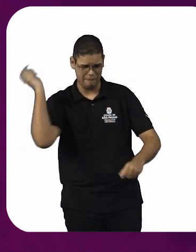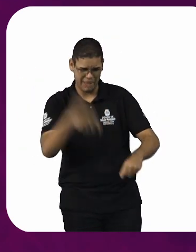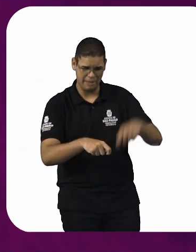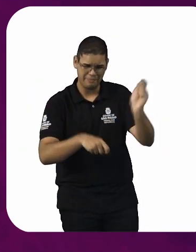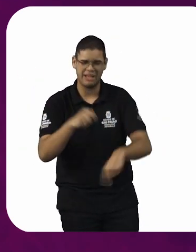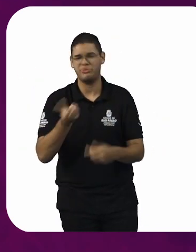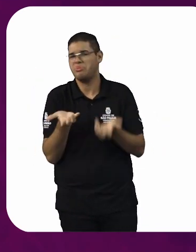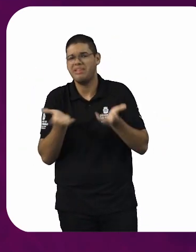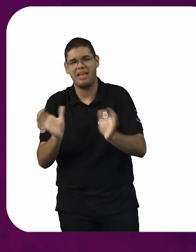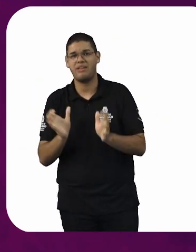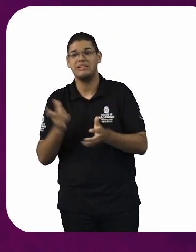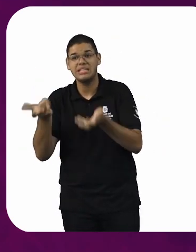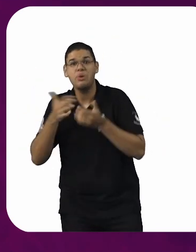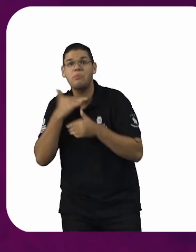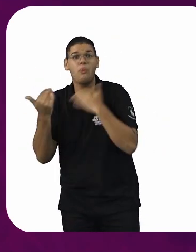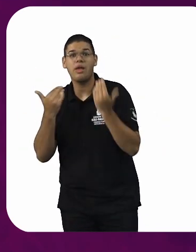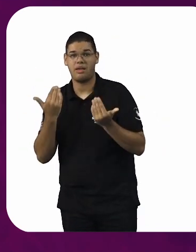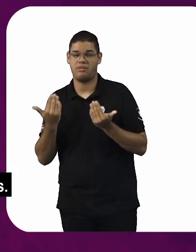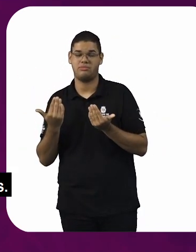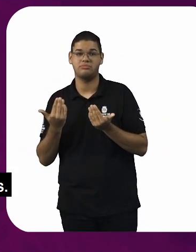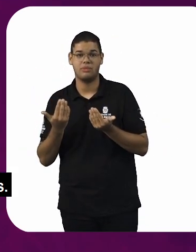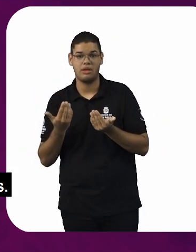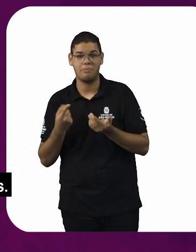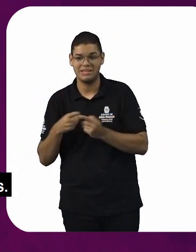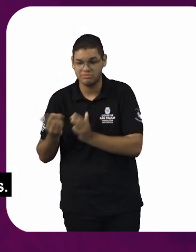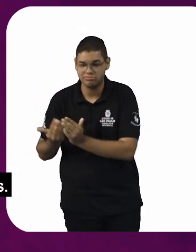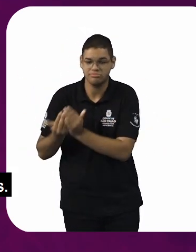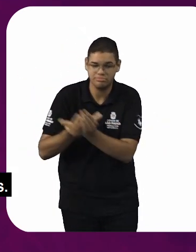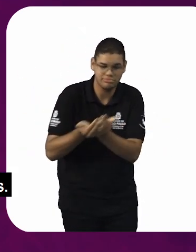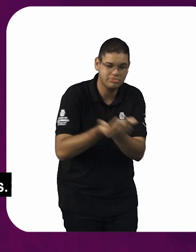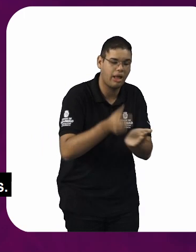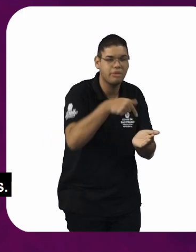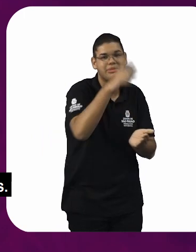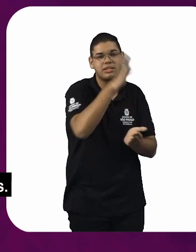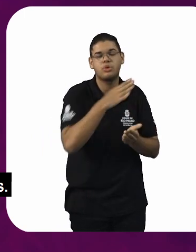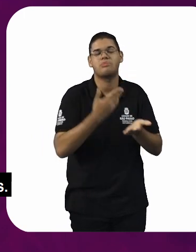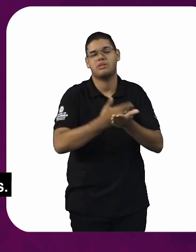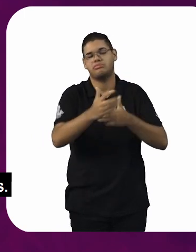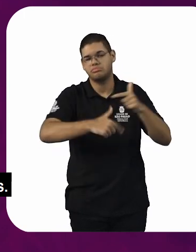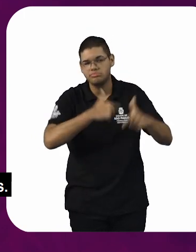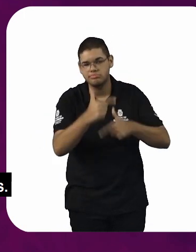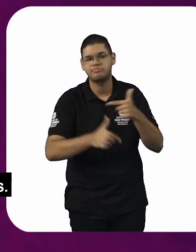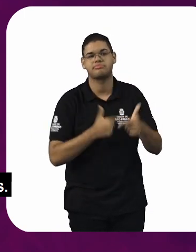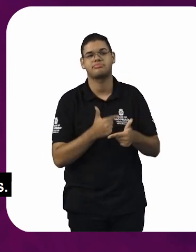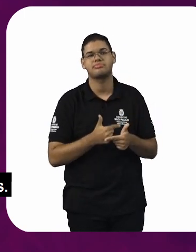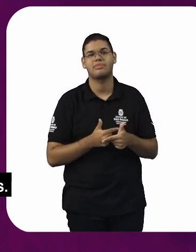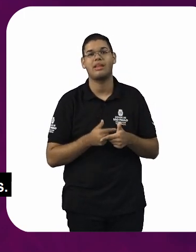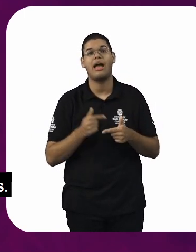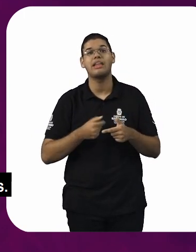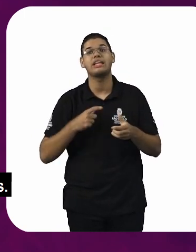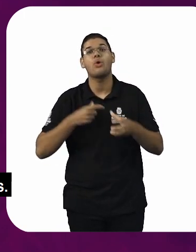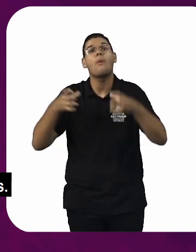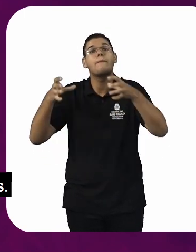raízes, e também de fugir daquele espaço, e dali formaram uns quilombos, que eram unidades